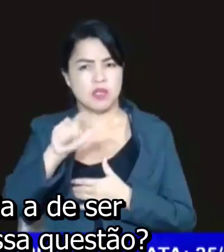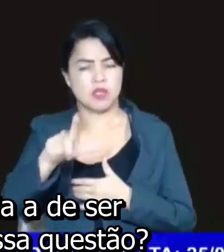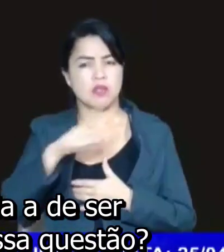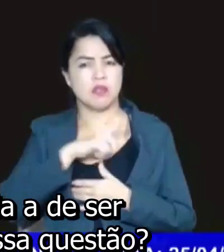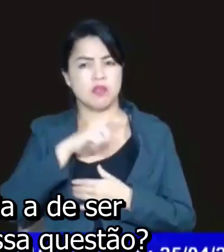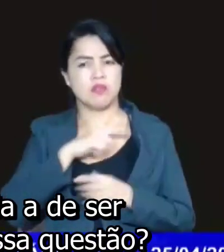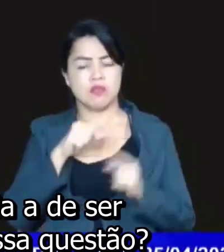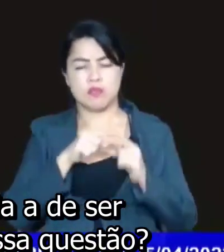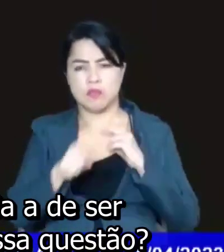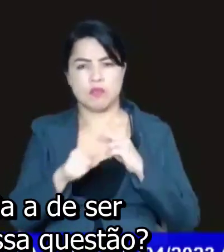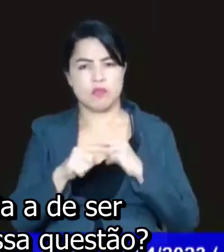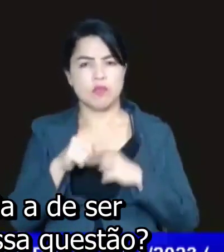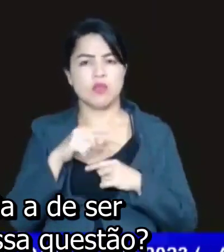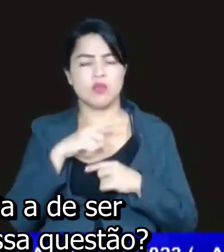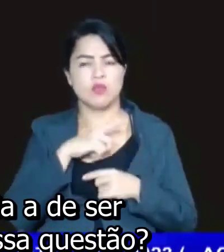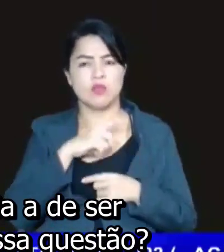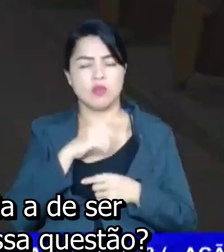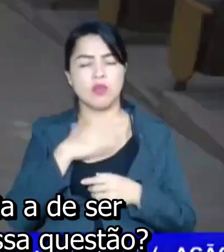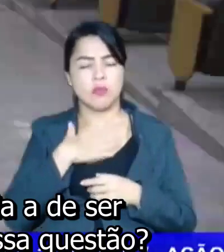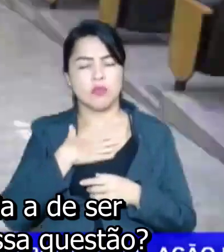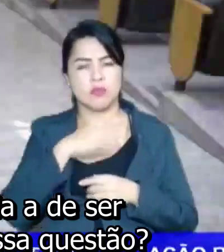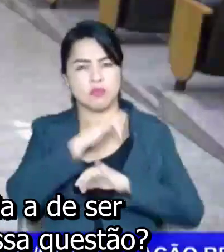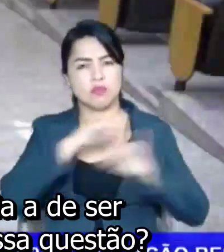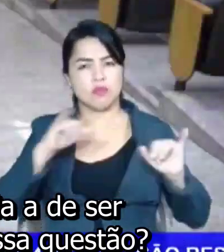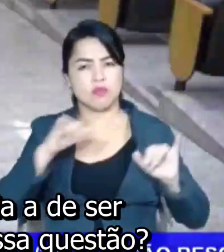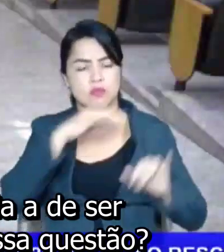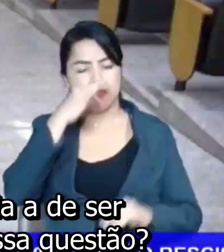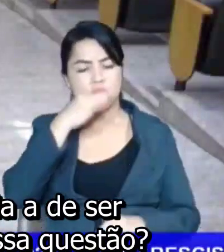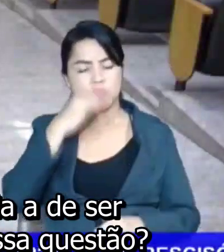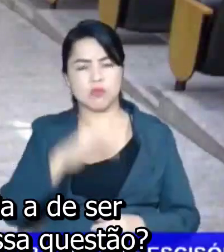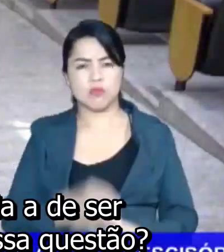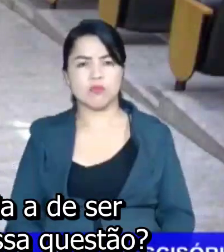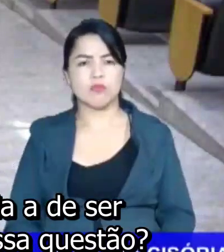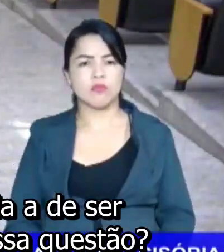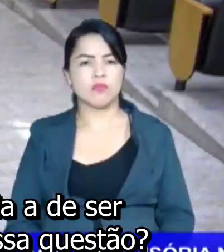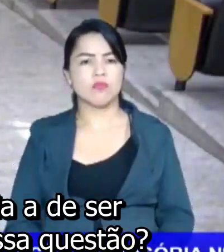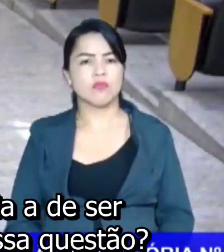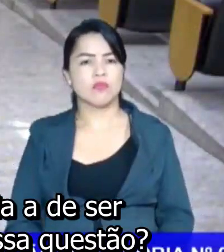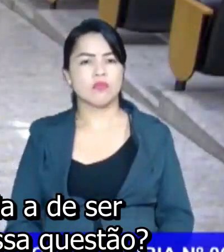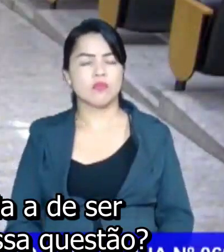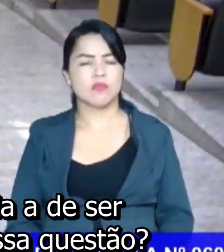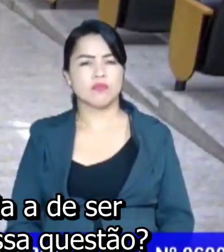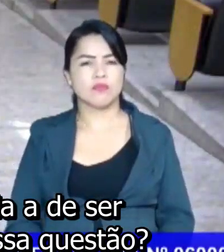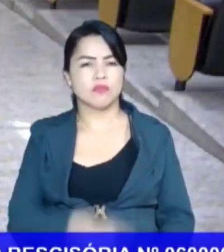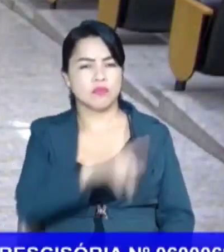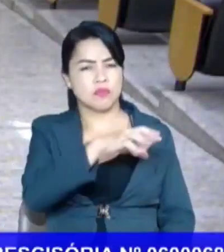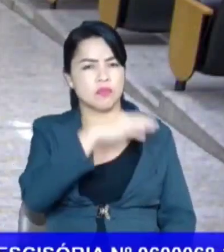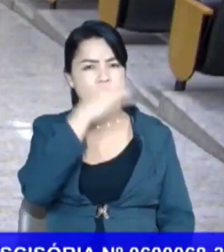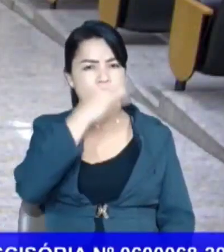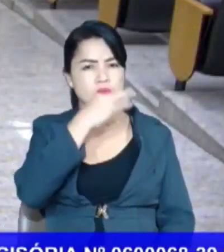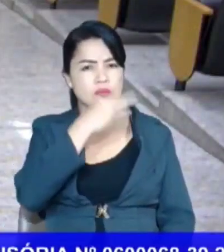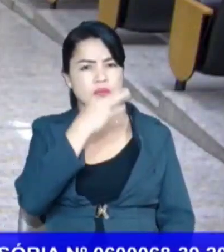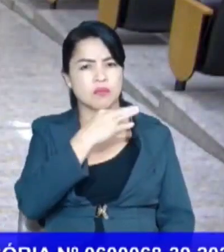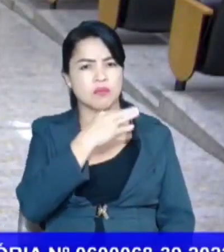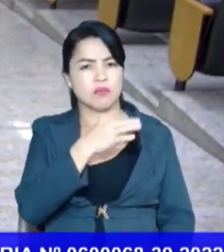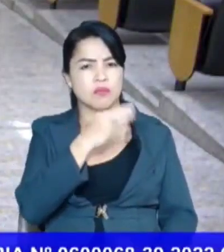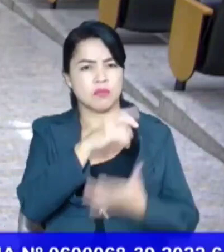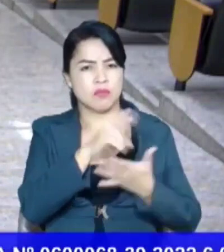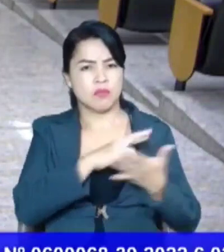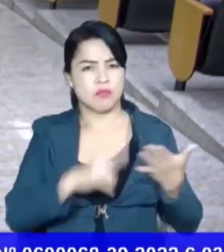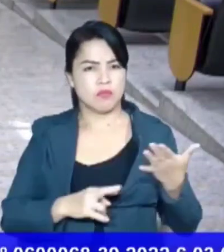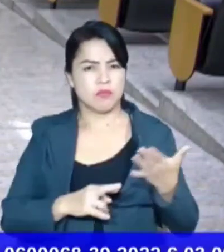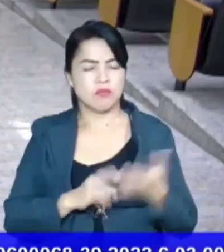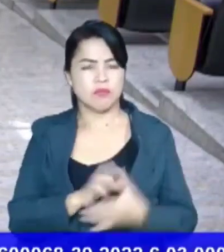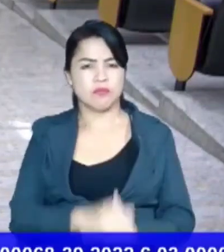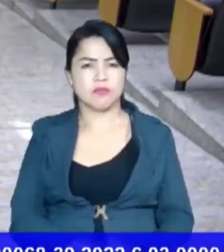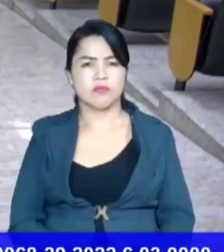ser desprovido. É a manifestação. A ilustre relatora para delindir essa Imagem questão. ampla do plenário, sem